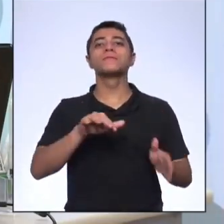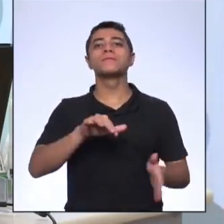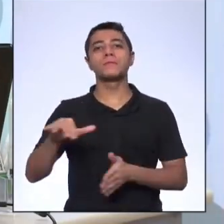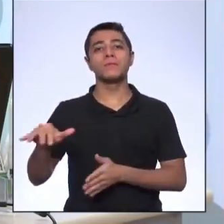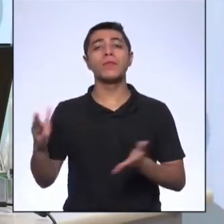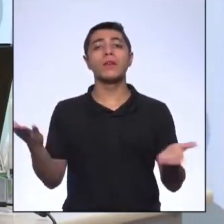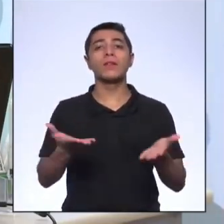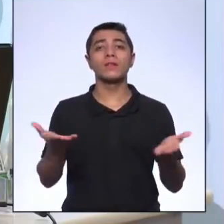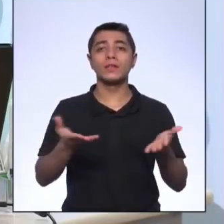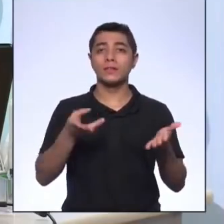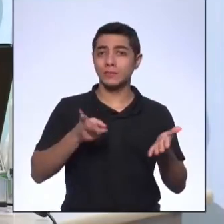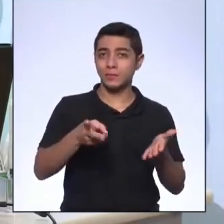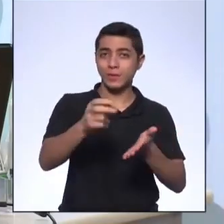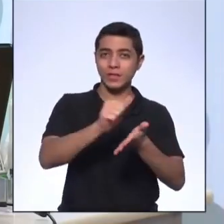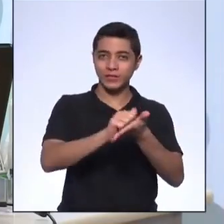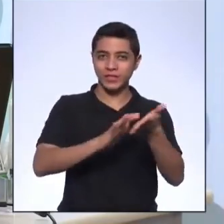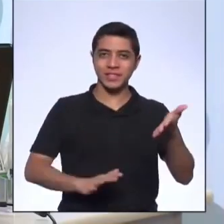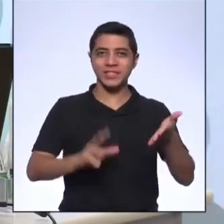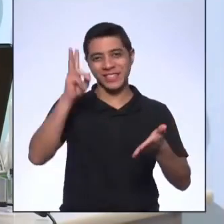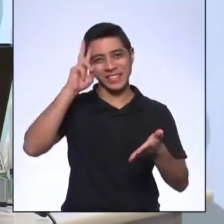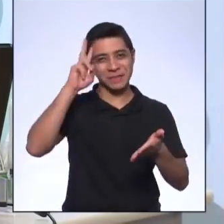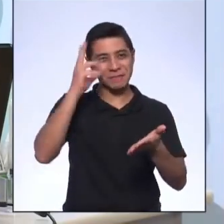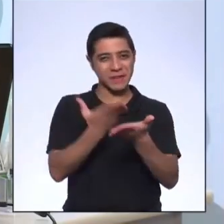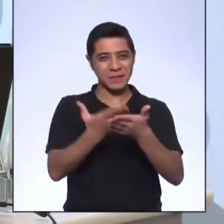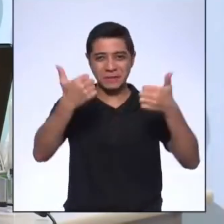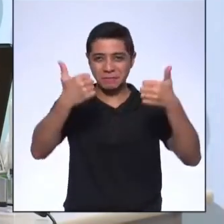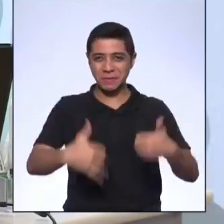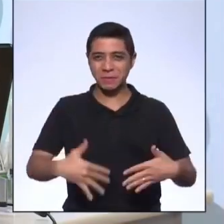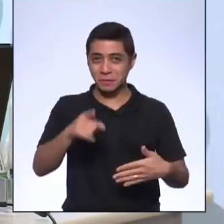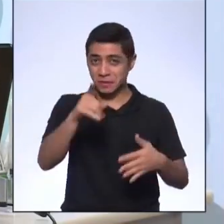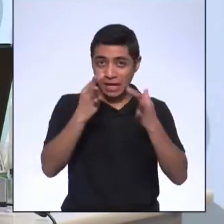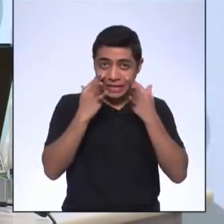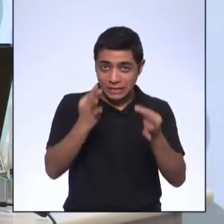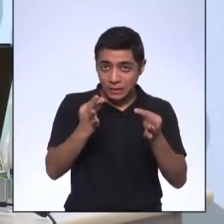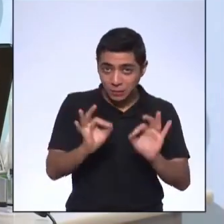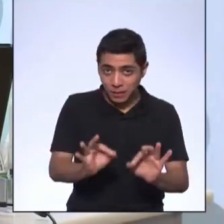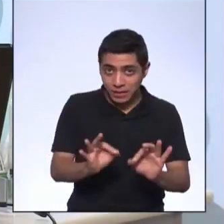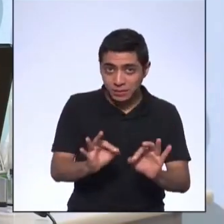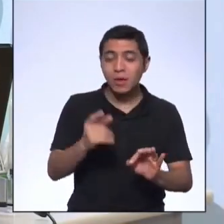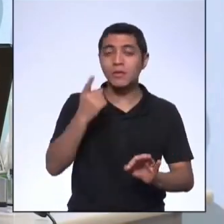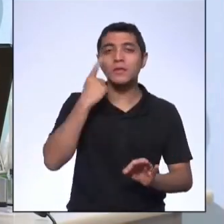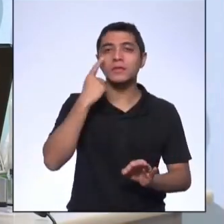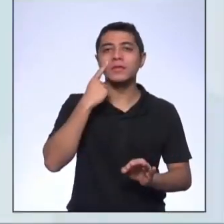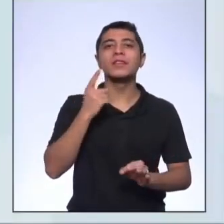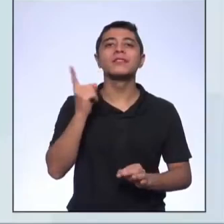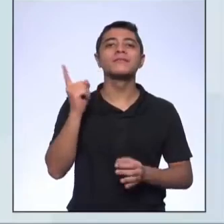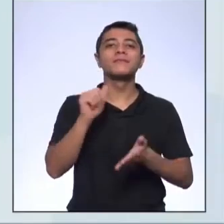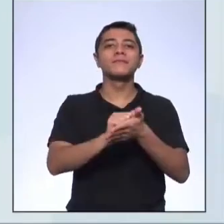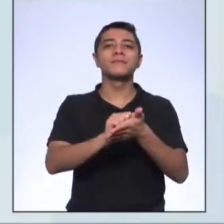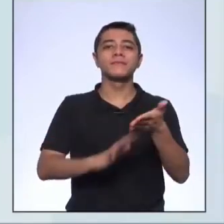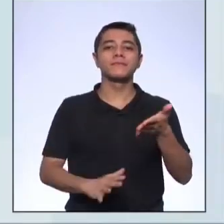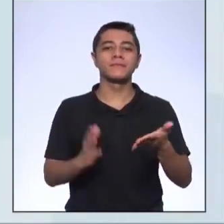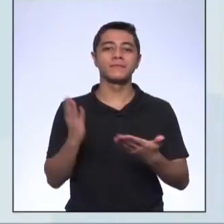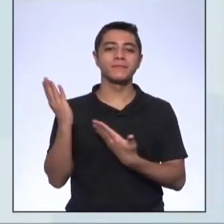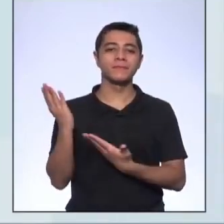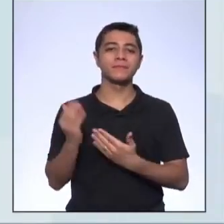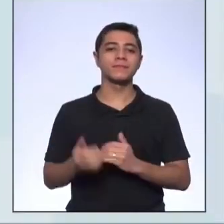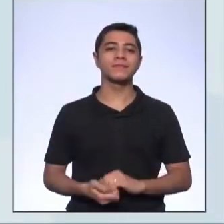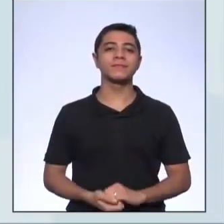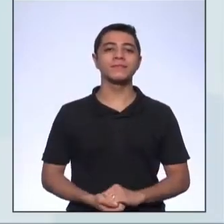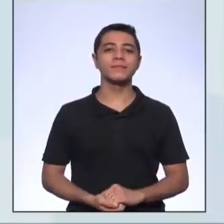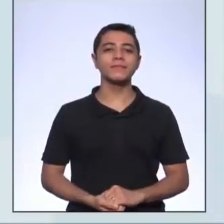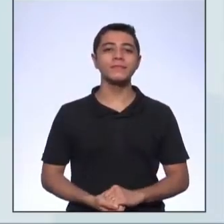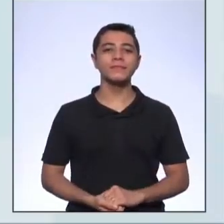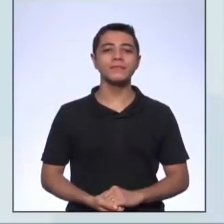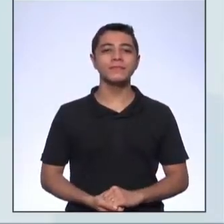que foi falado aí na aula. Vamos ver se o pessoal está prestando atenção mesmo. Olha aí na tela para vocês o exercício. Olha só.